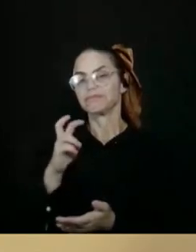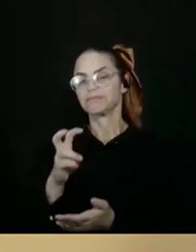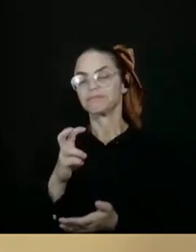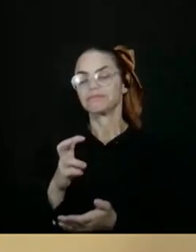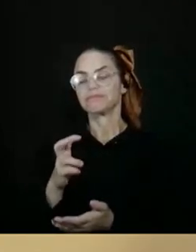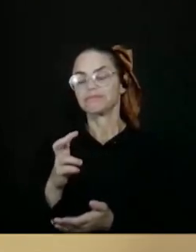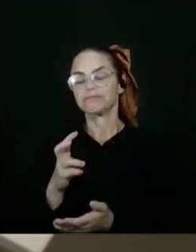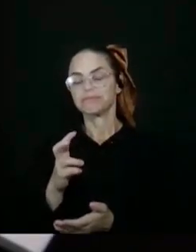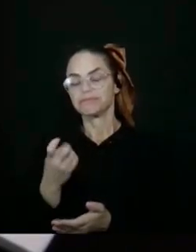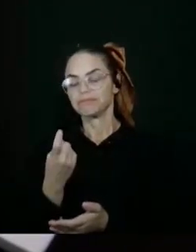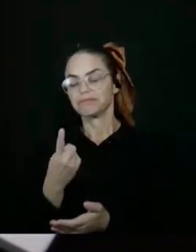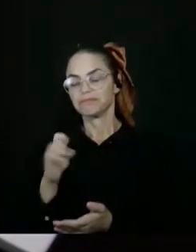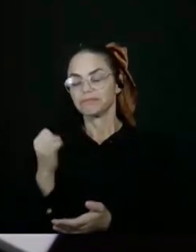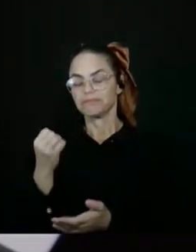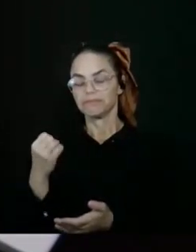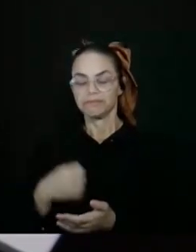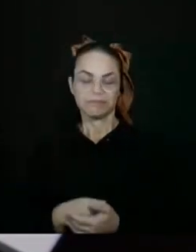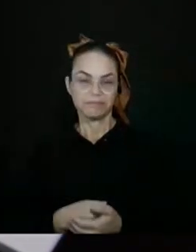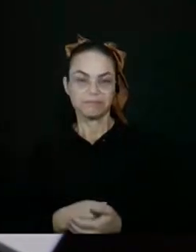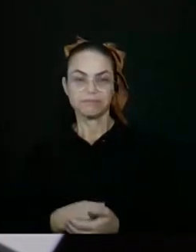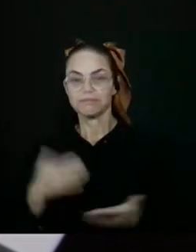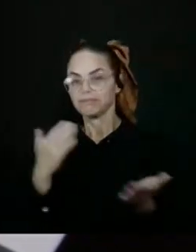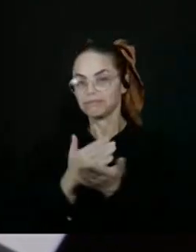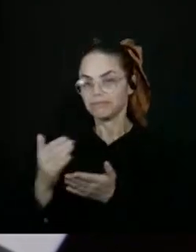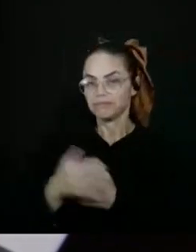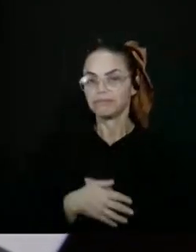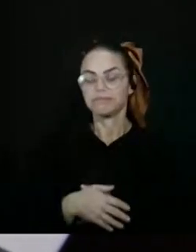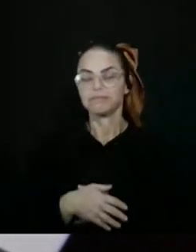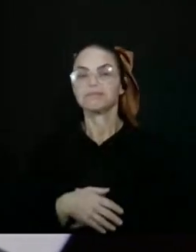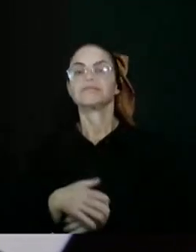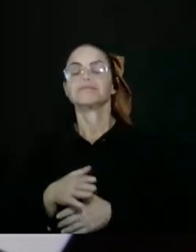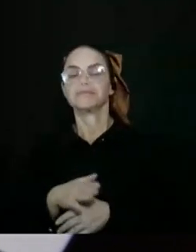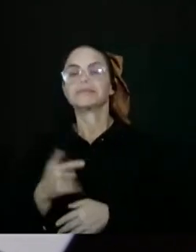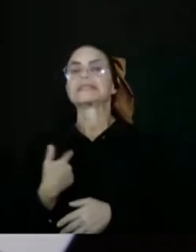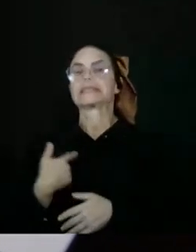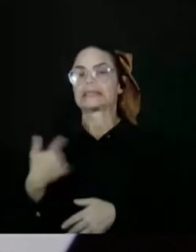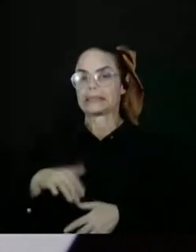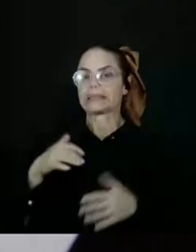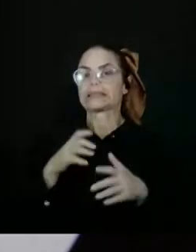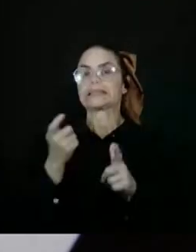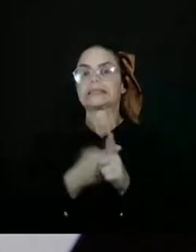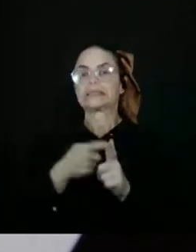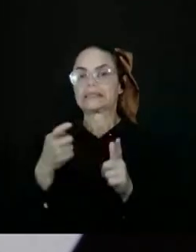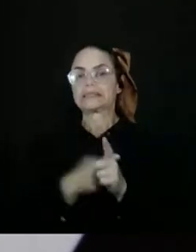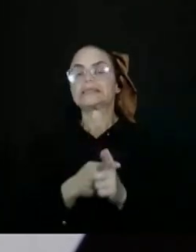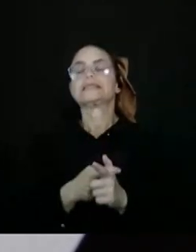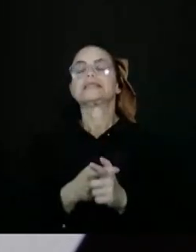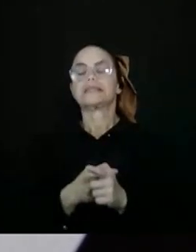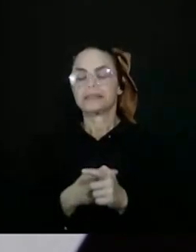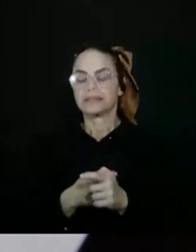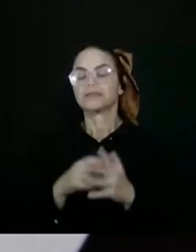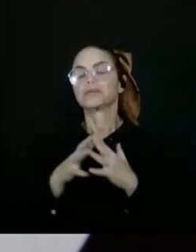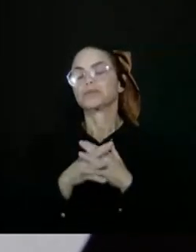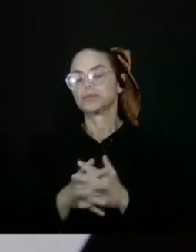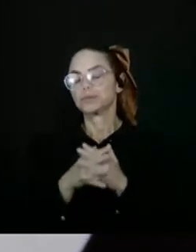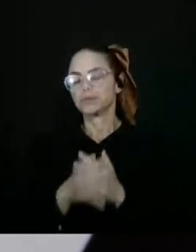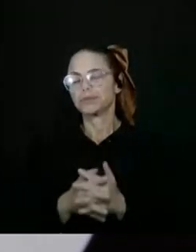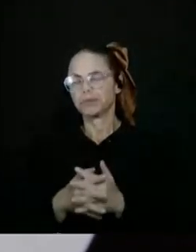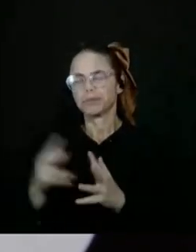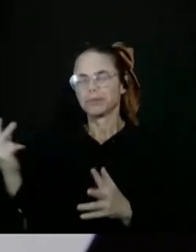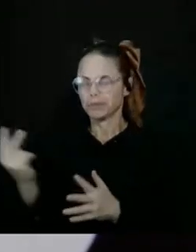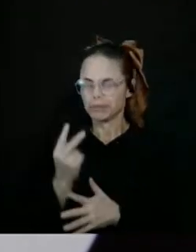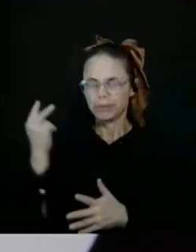165,68. Então, já começa aí onerando o bolso da pessoa. E esse valor é a partir